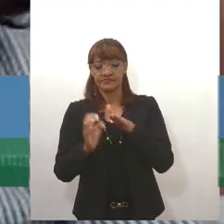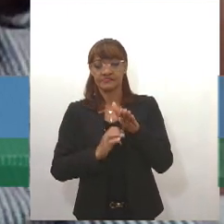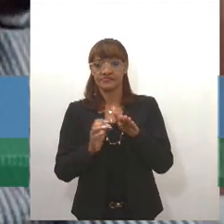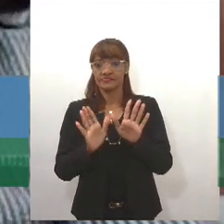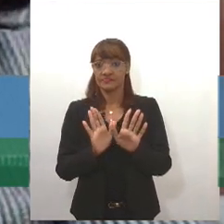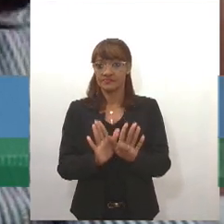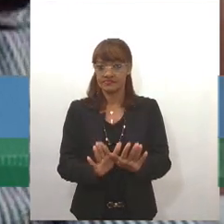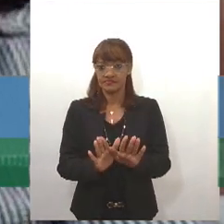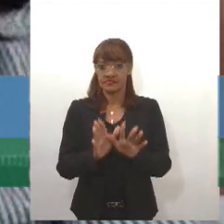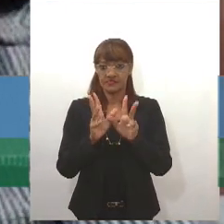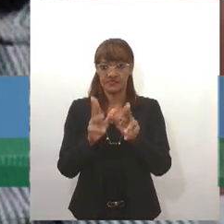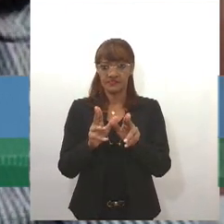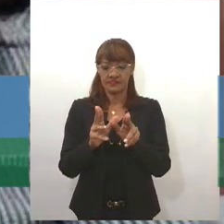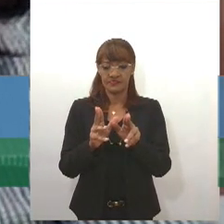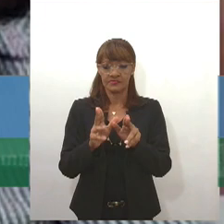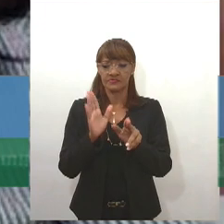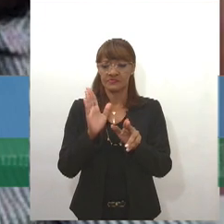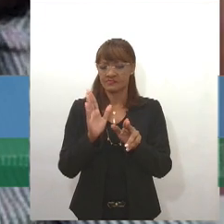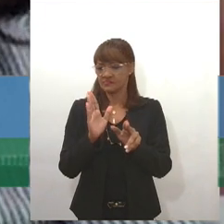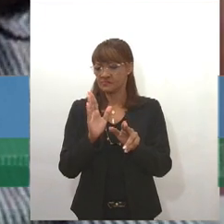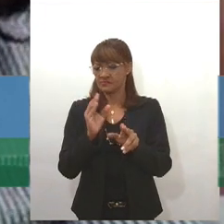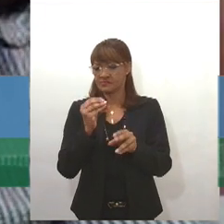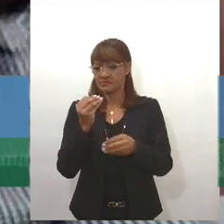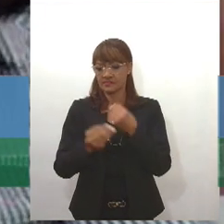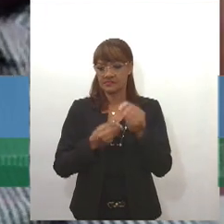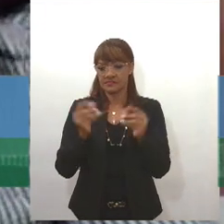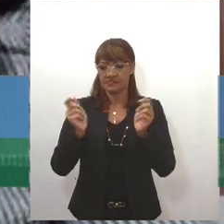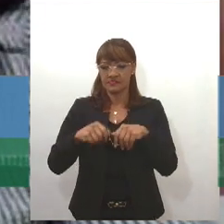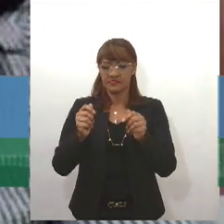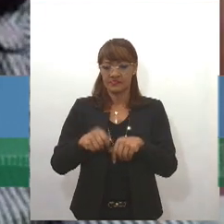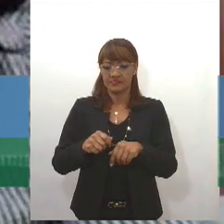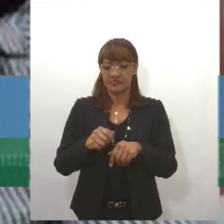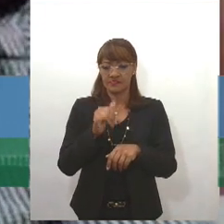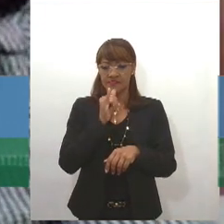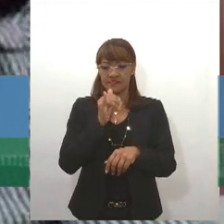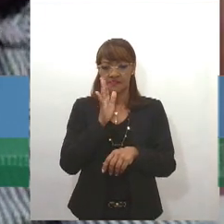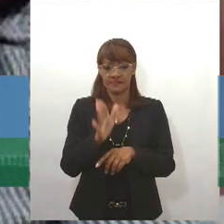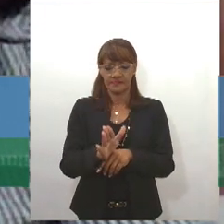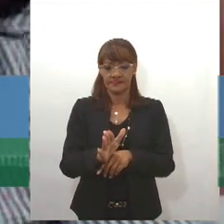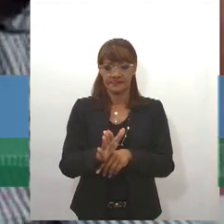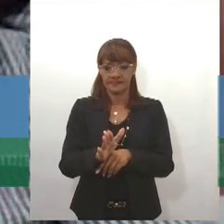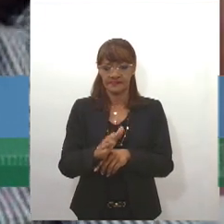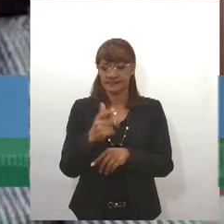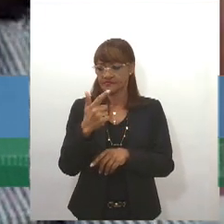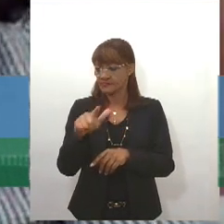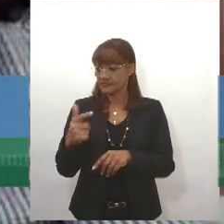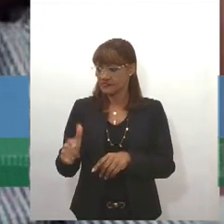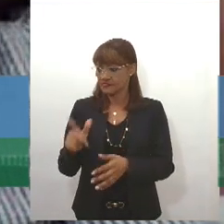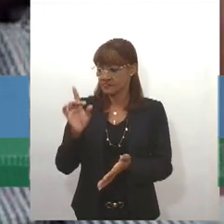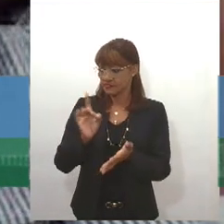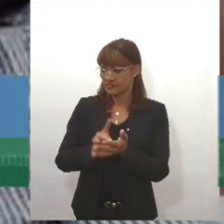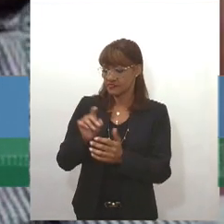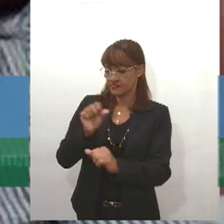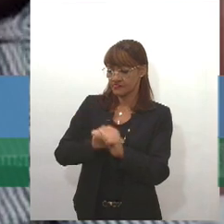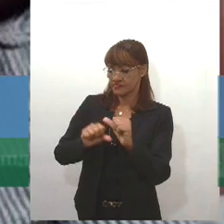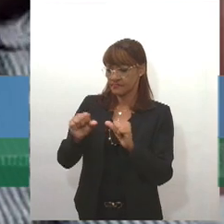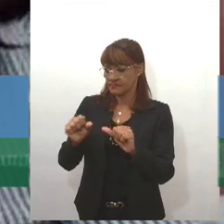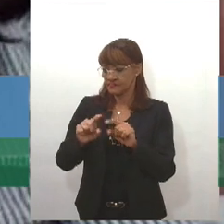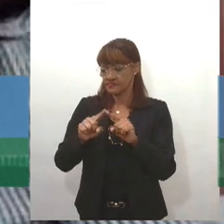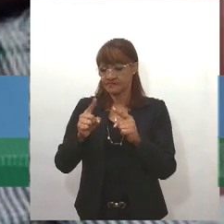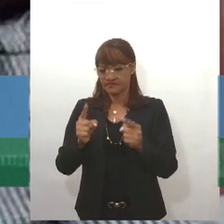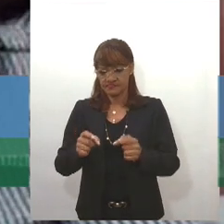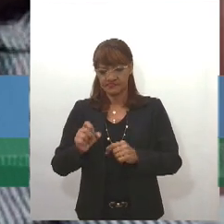Simples Nacional ele por mais que ele não tenha não esteja contemplado ainda na reforma ele vai ter sim um reflexo